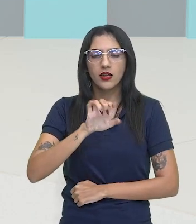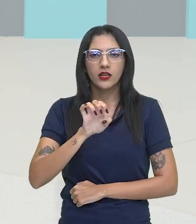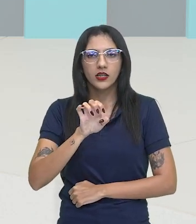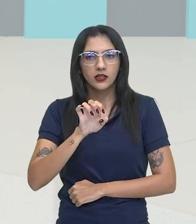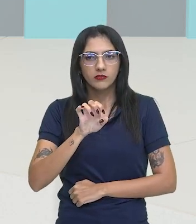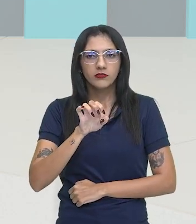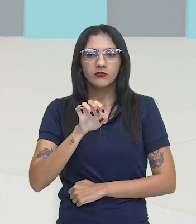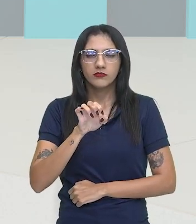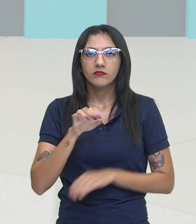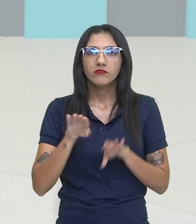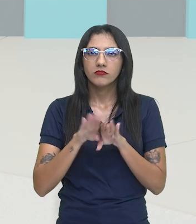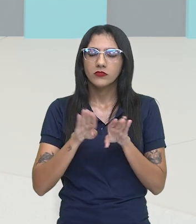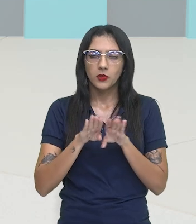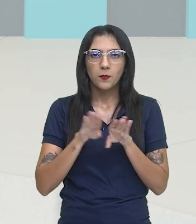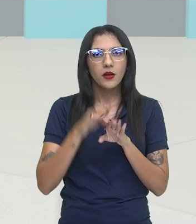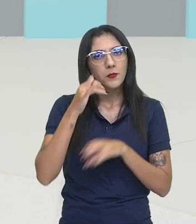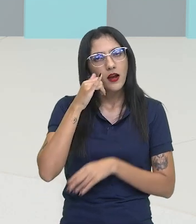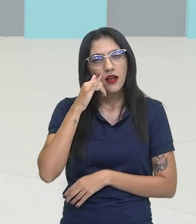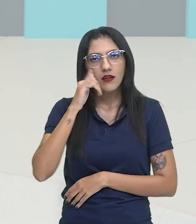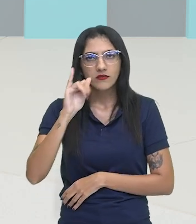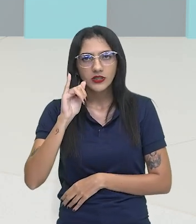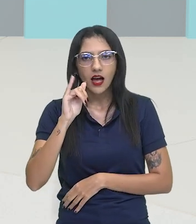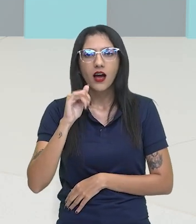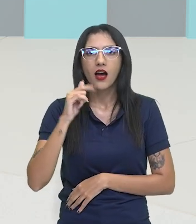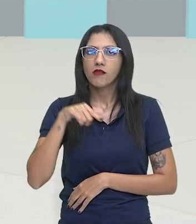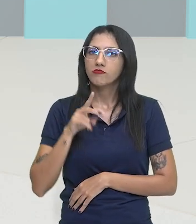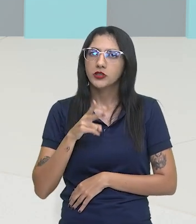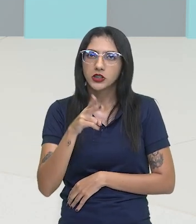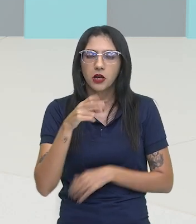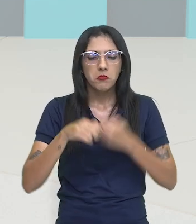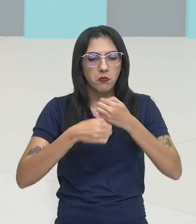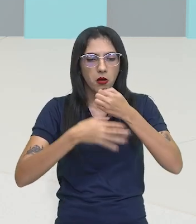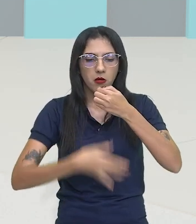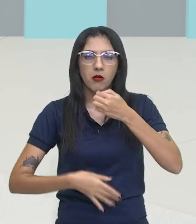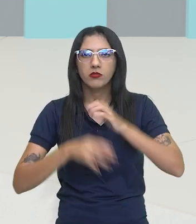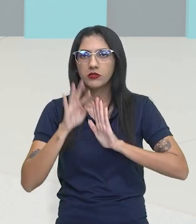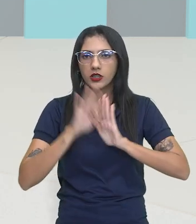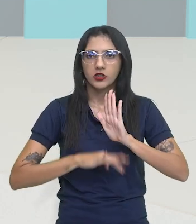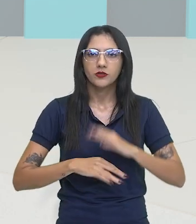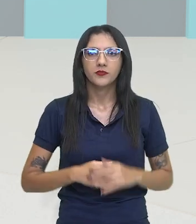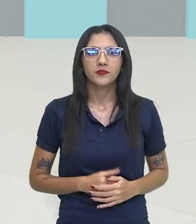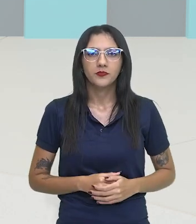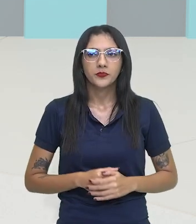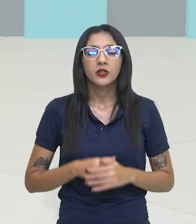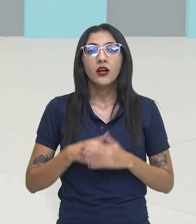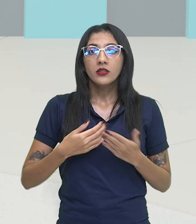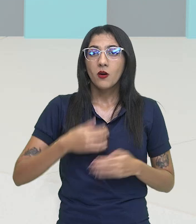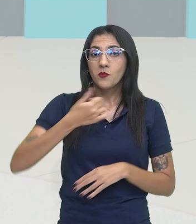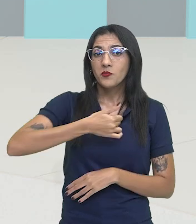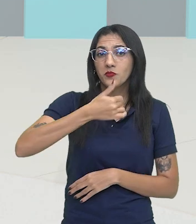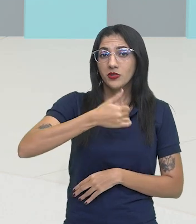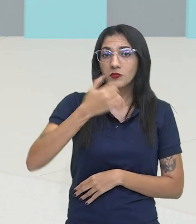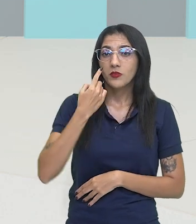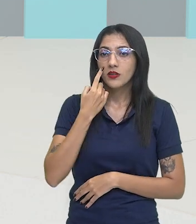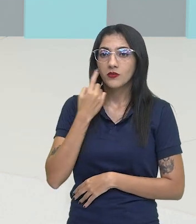para evitar a repetição e assim eu continuo o texto. Então, o primeiro processo de anáfora é a